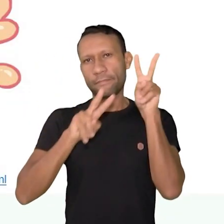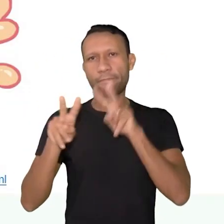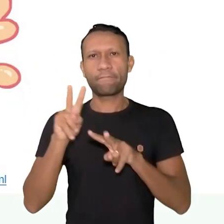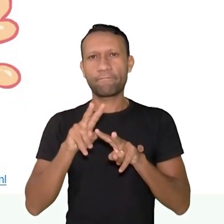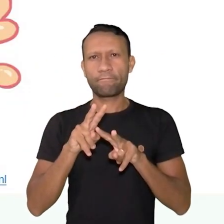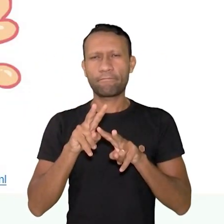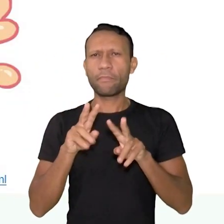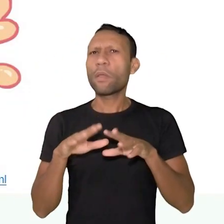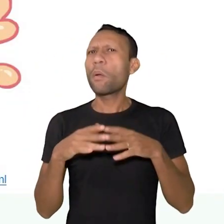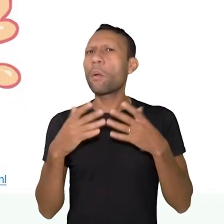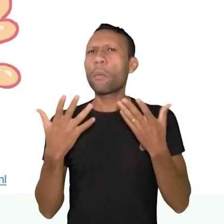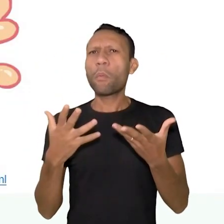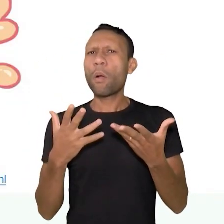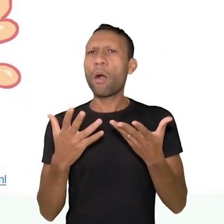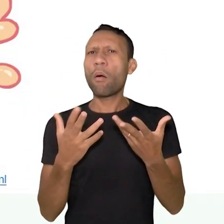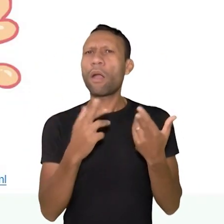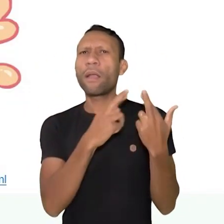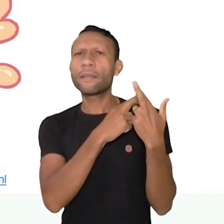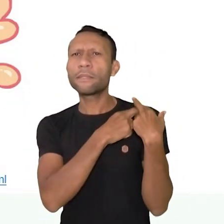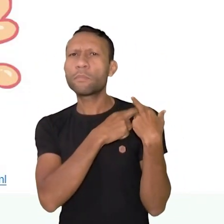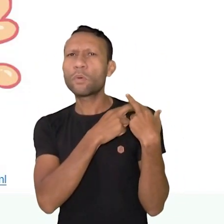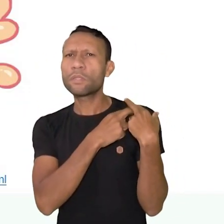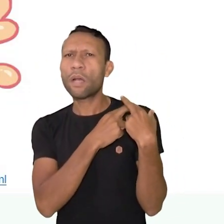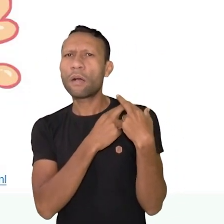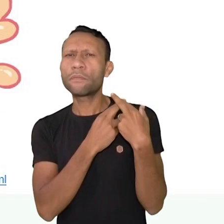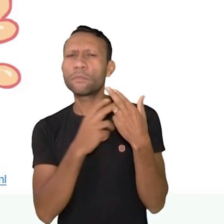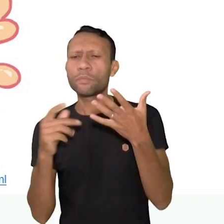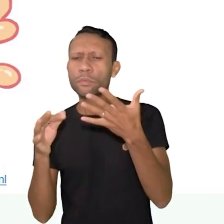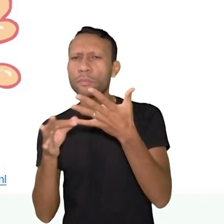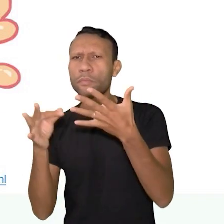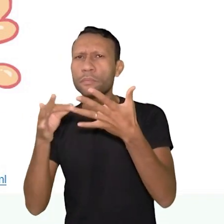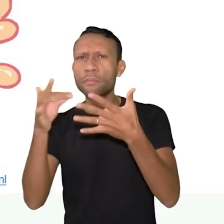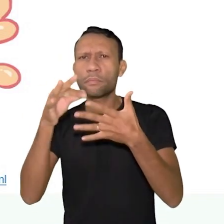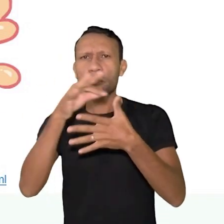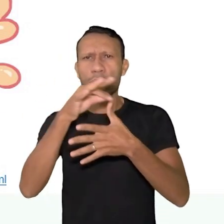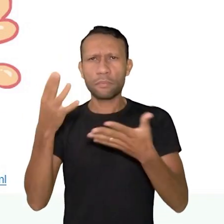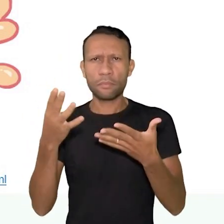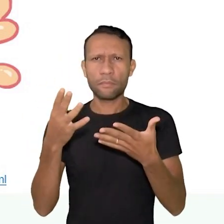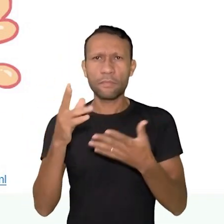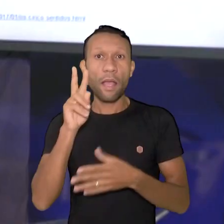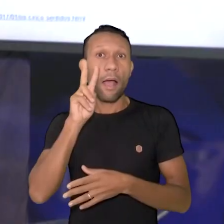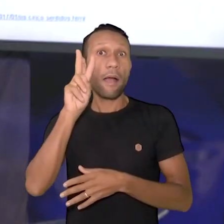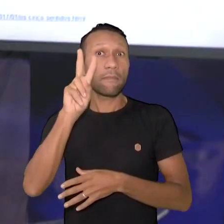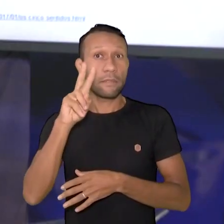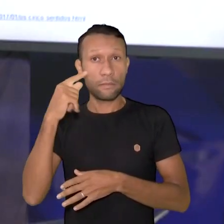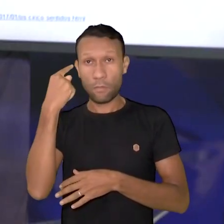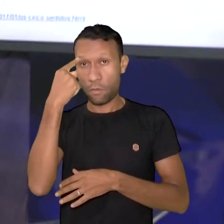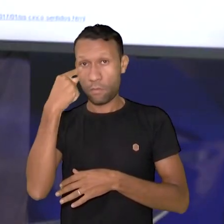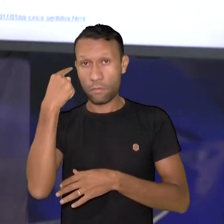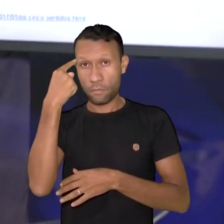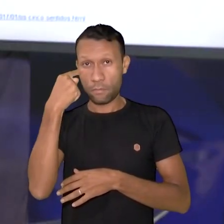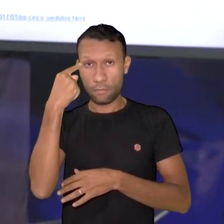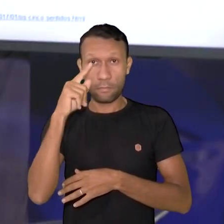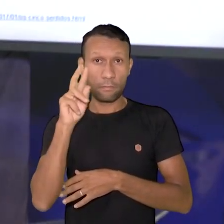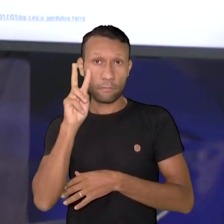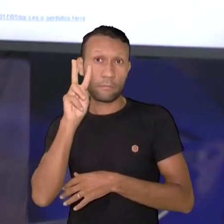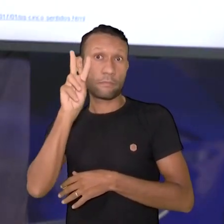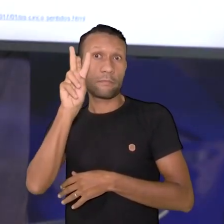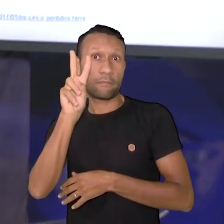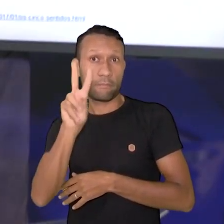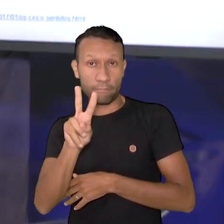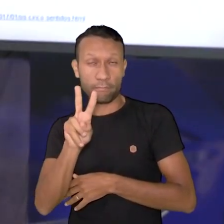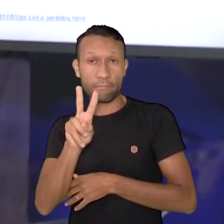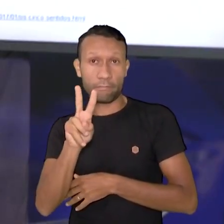os órgãos que vão ser responsáveis por identificar cada um? Ó, a visão é o meu olho, tá certo? Então, com o meu olho, eu